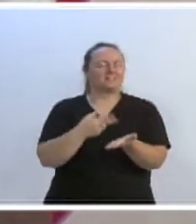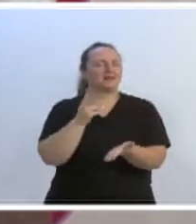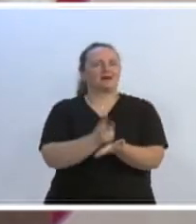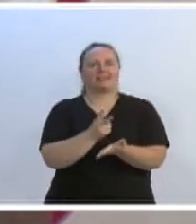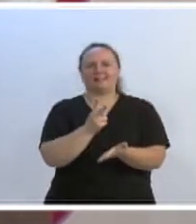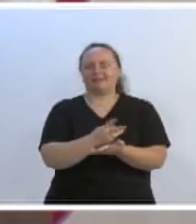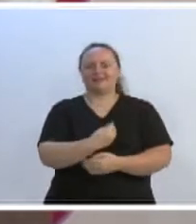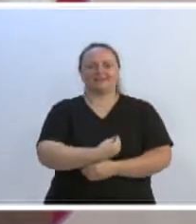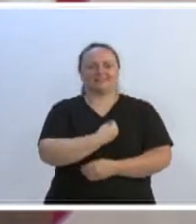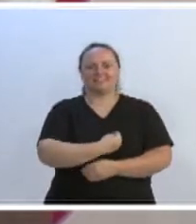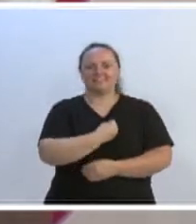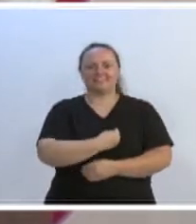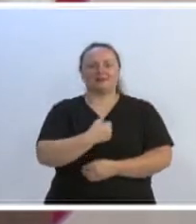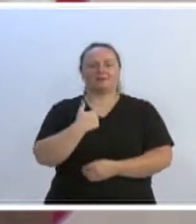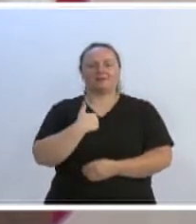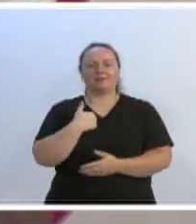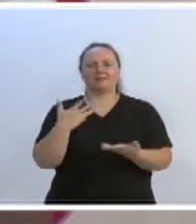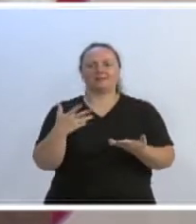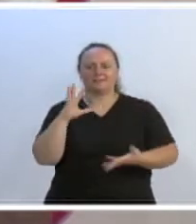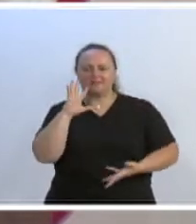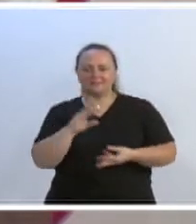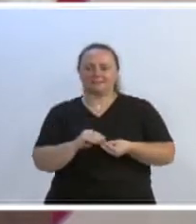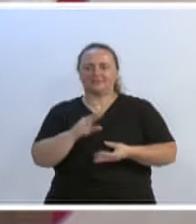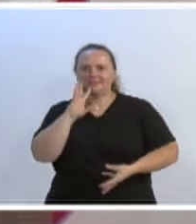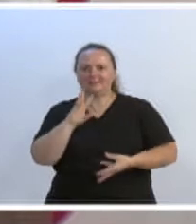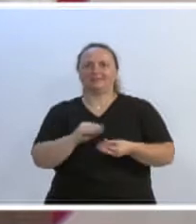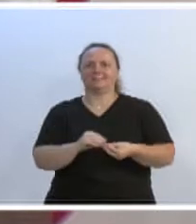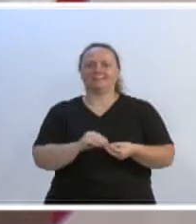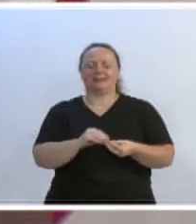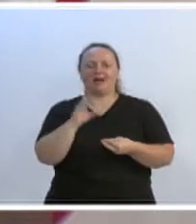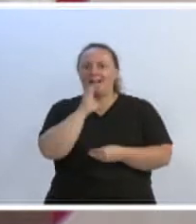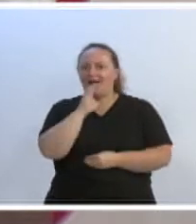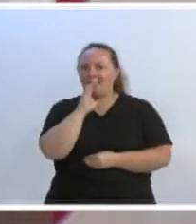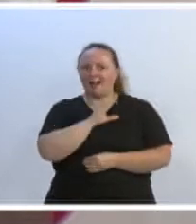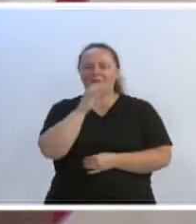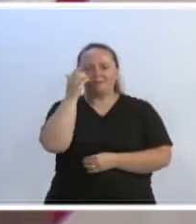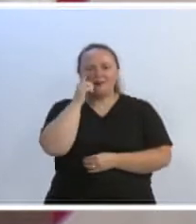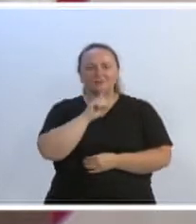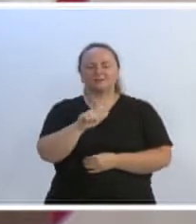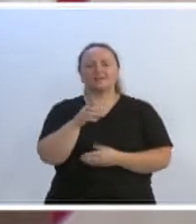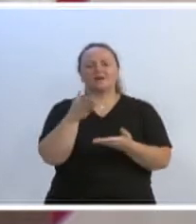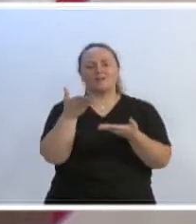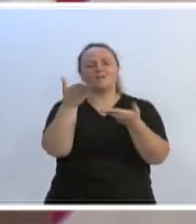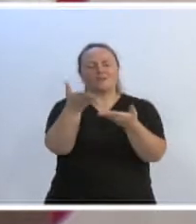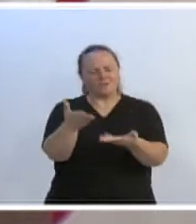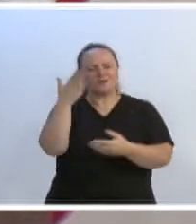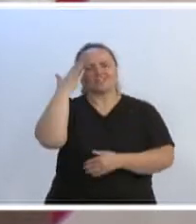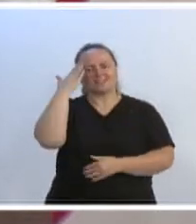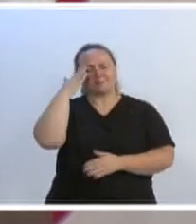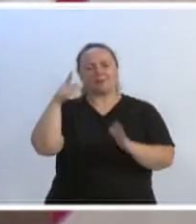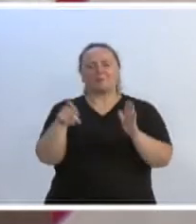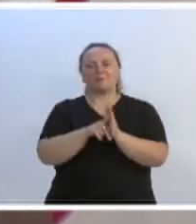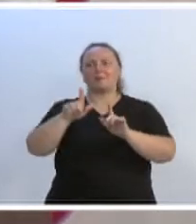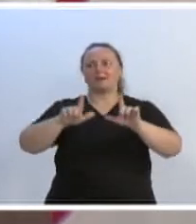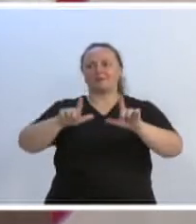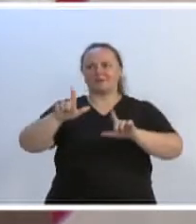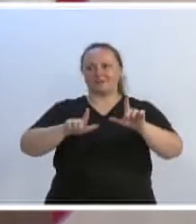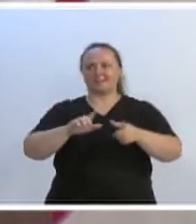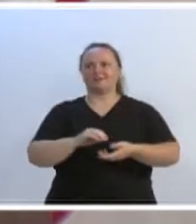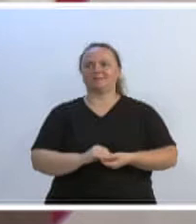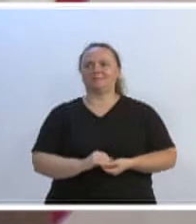caso do nosso querido poeta Ivo Hadek, da querida Marlene, do competente Silvio Zimmermann, né, e também do